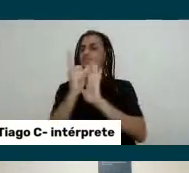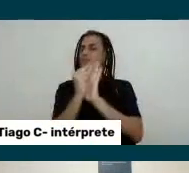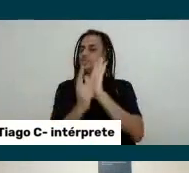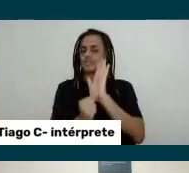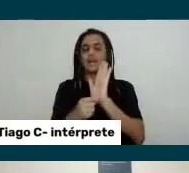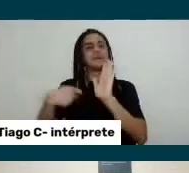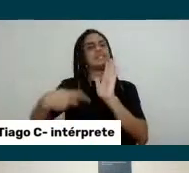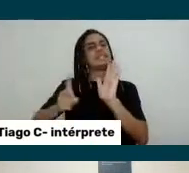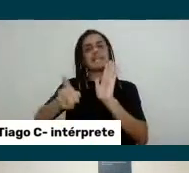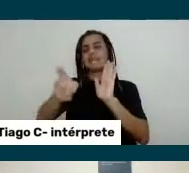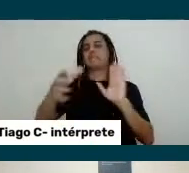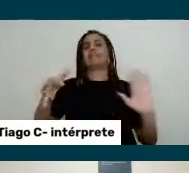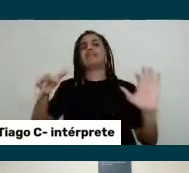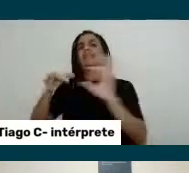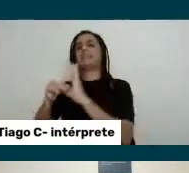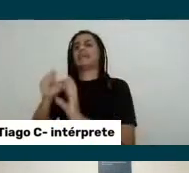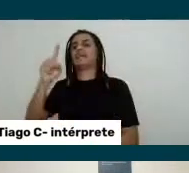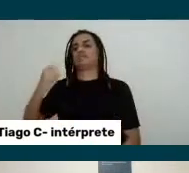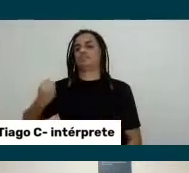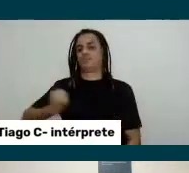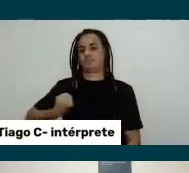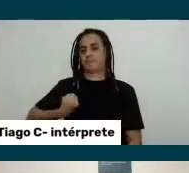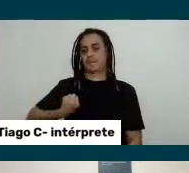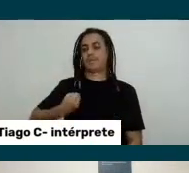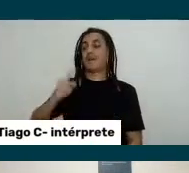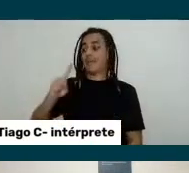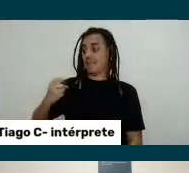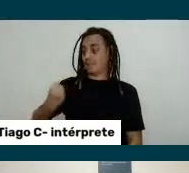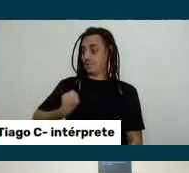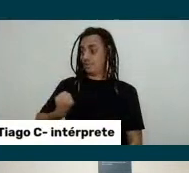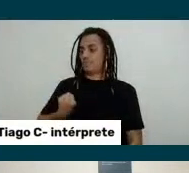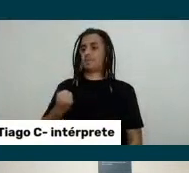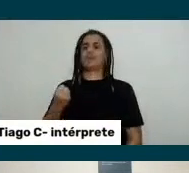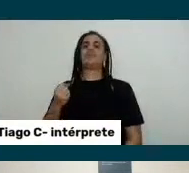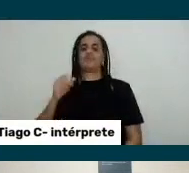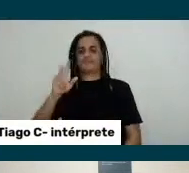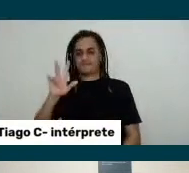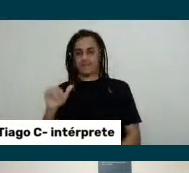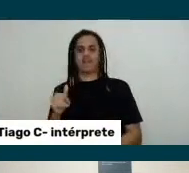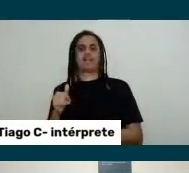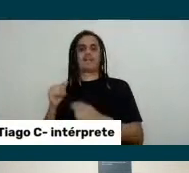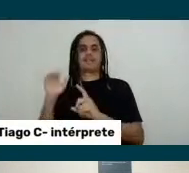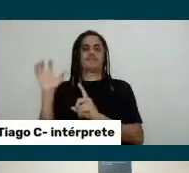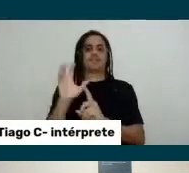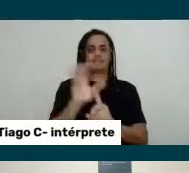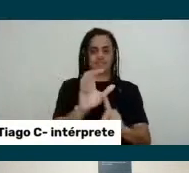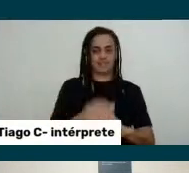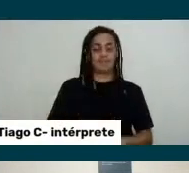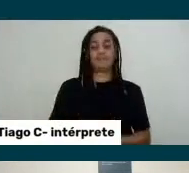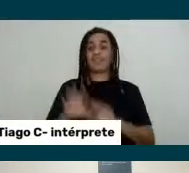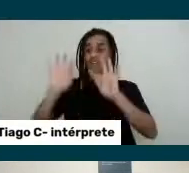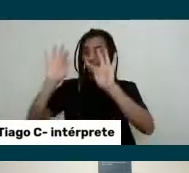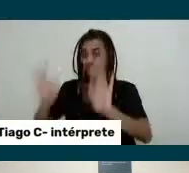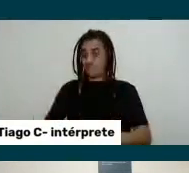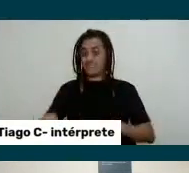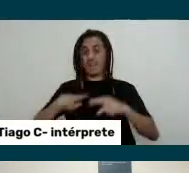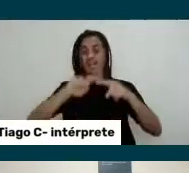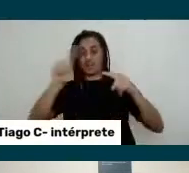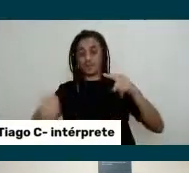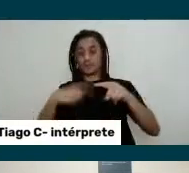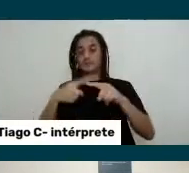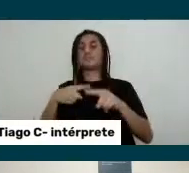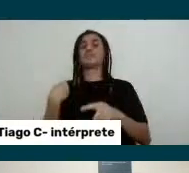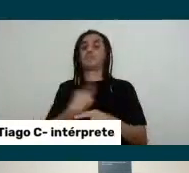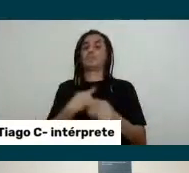um número, porque esse número é o que vai impulsionar o negócio. Então, a gente espera que ao final desse ciclo, esse número esteja definido.